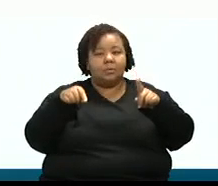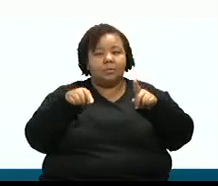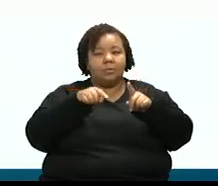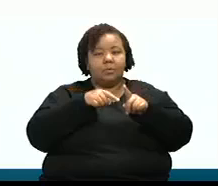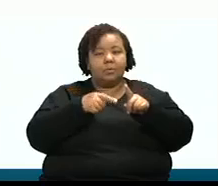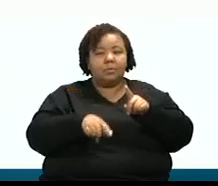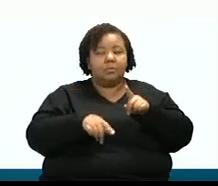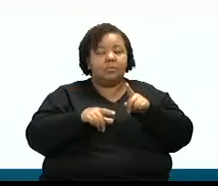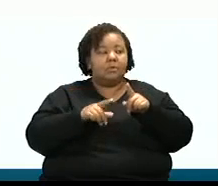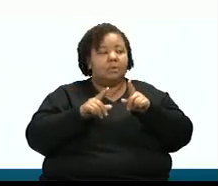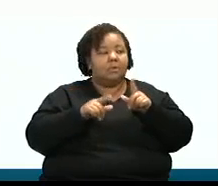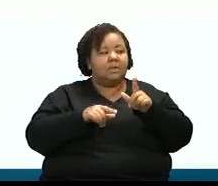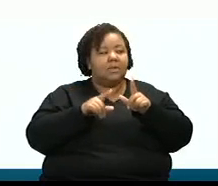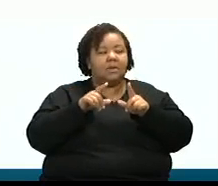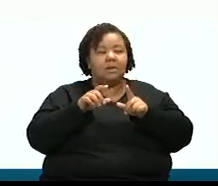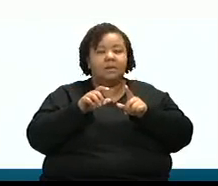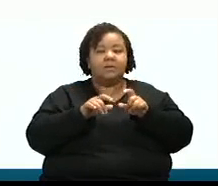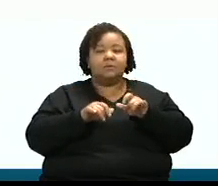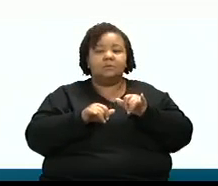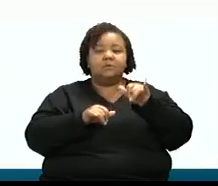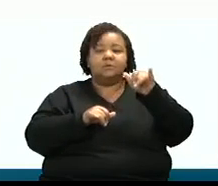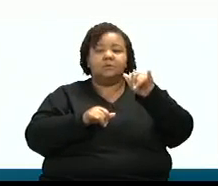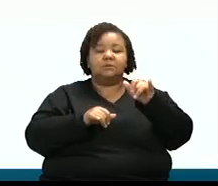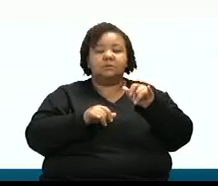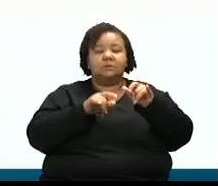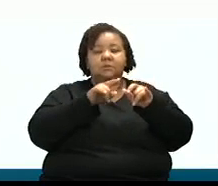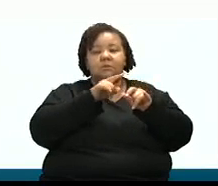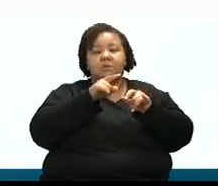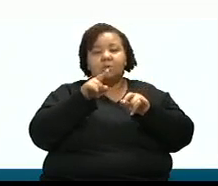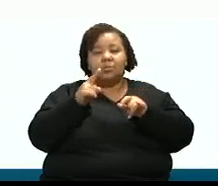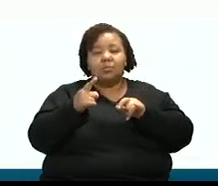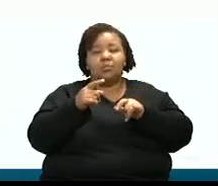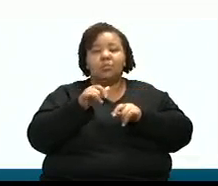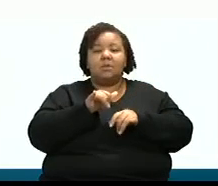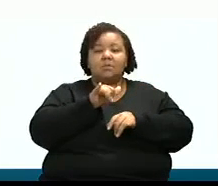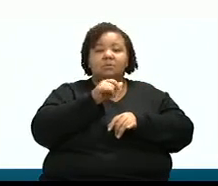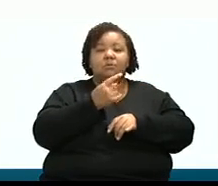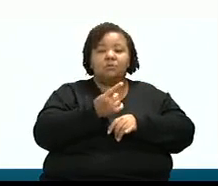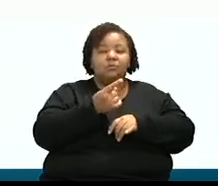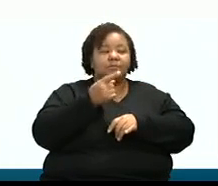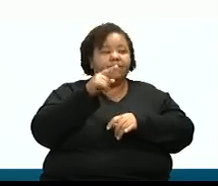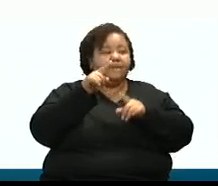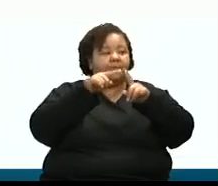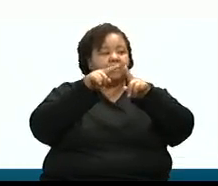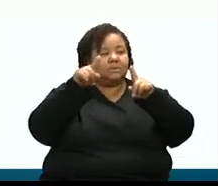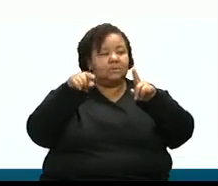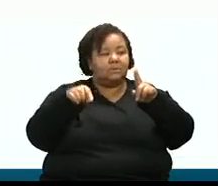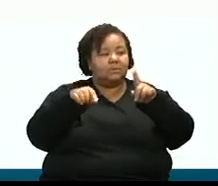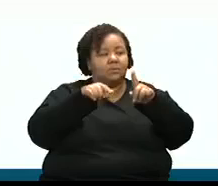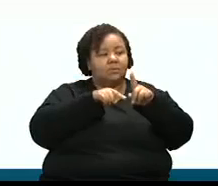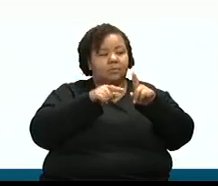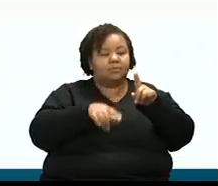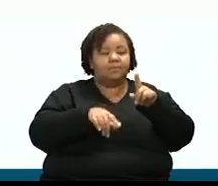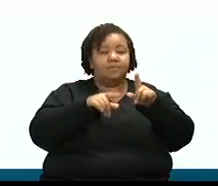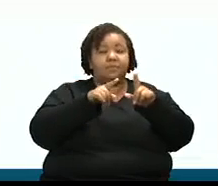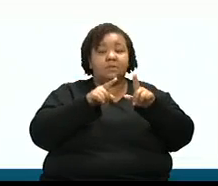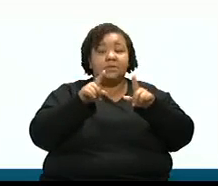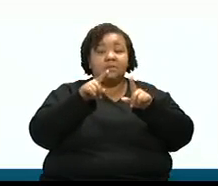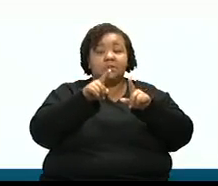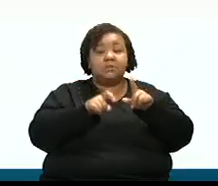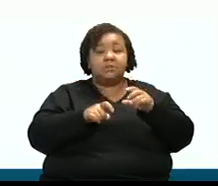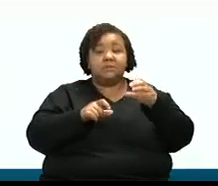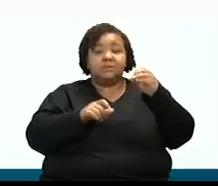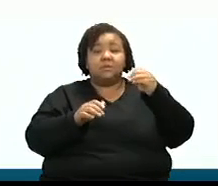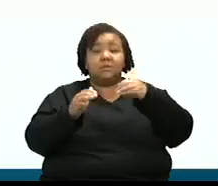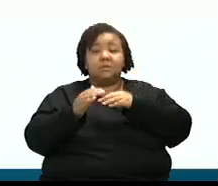pelos eixos coordenados por x igual a 1 e y igual a 1. Então, nessa região, x varia de 0 a 1